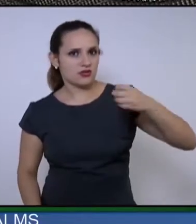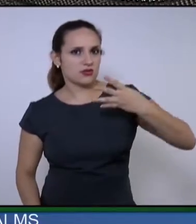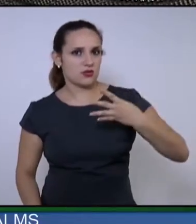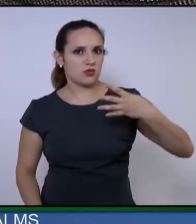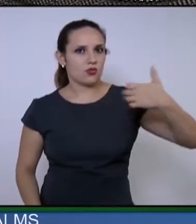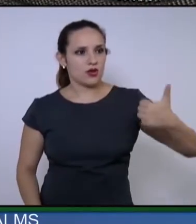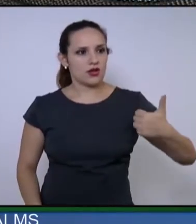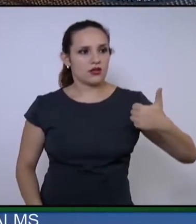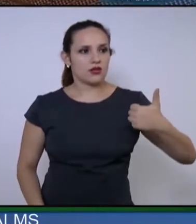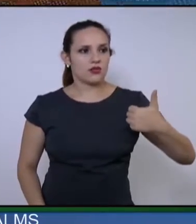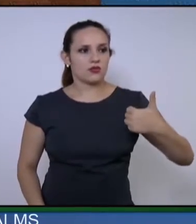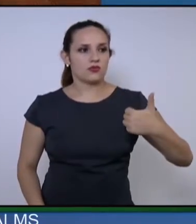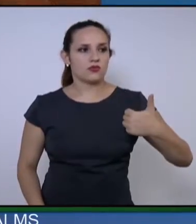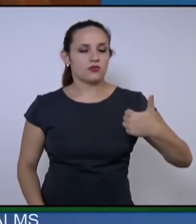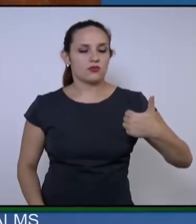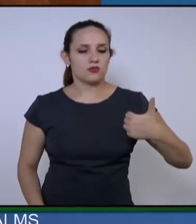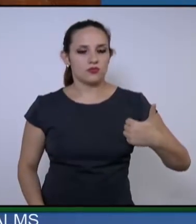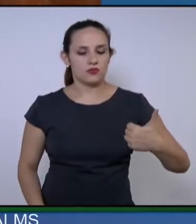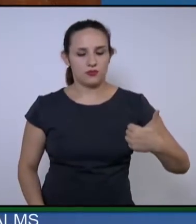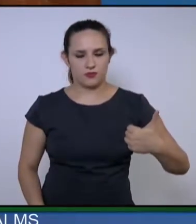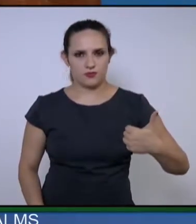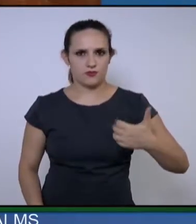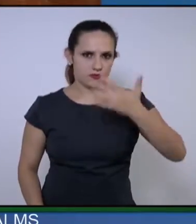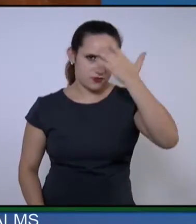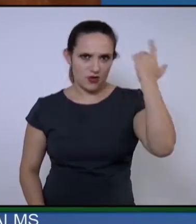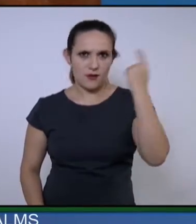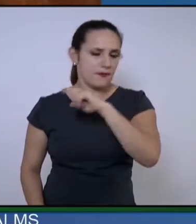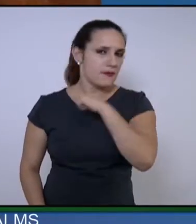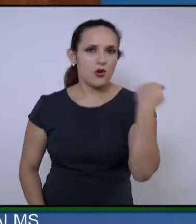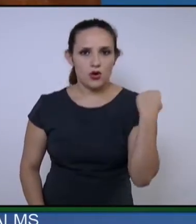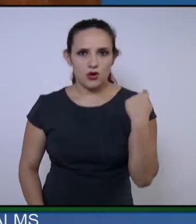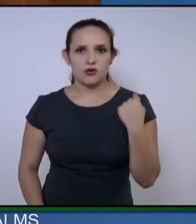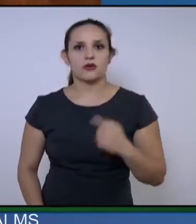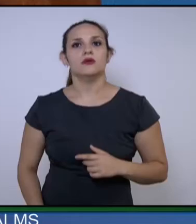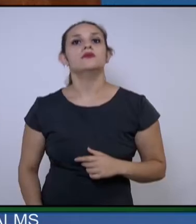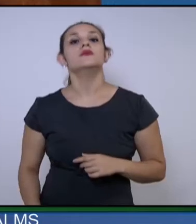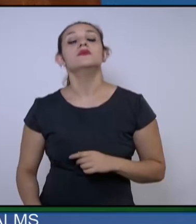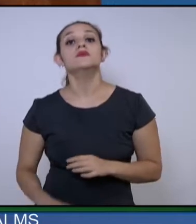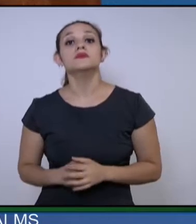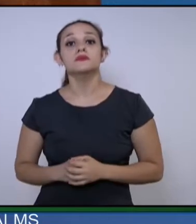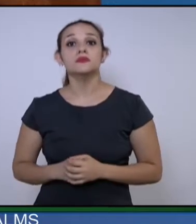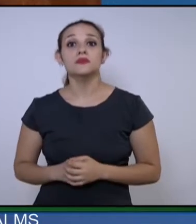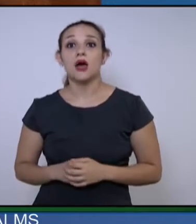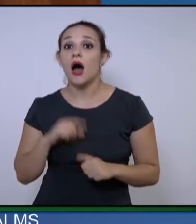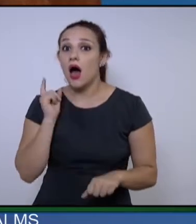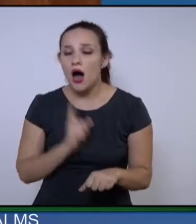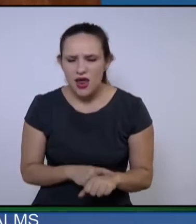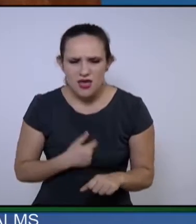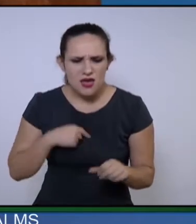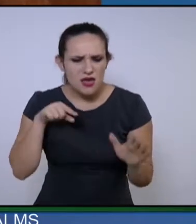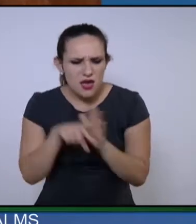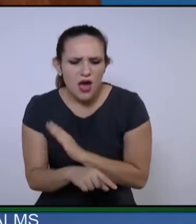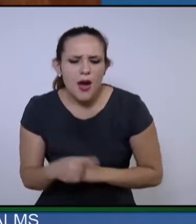356.841 roubos. E desses identificados autores, apenas